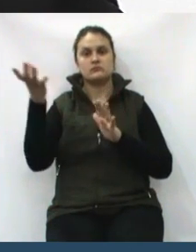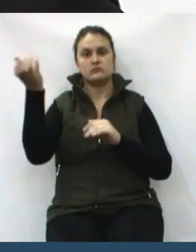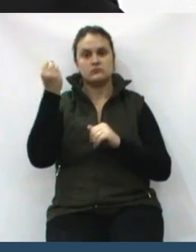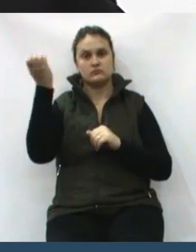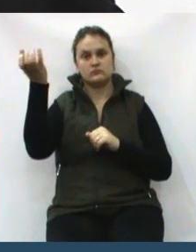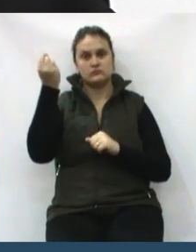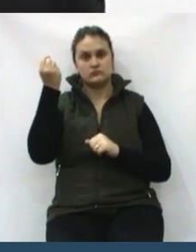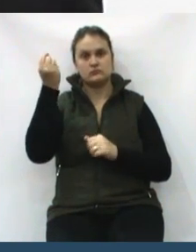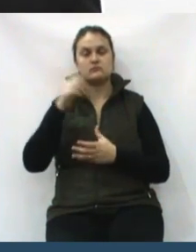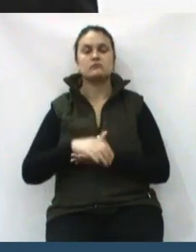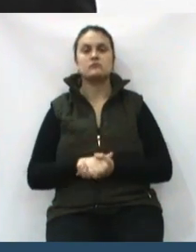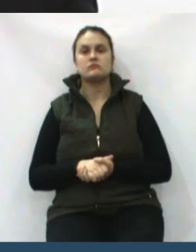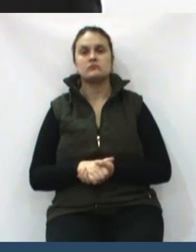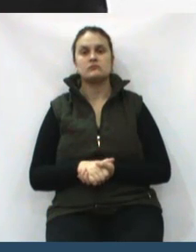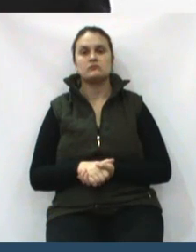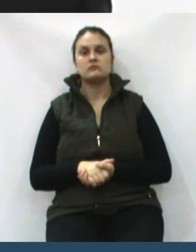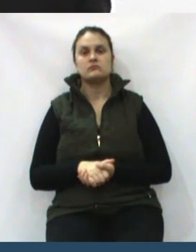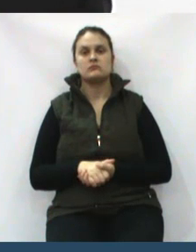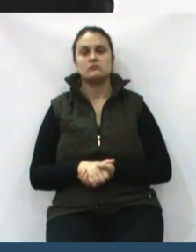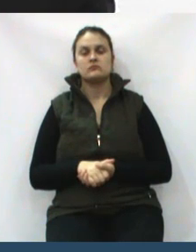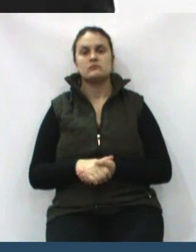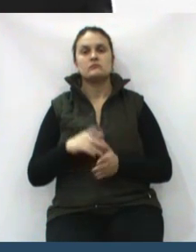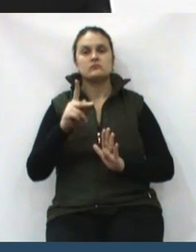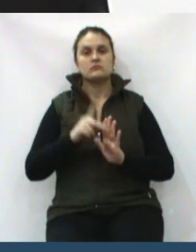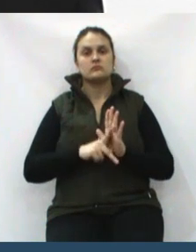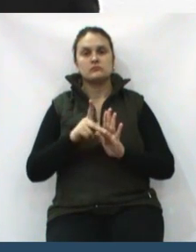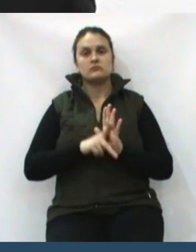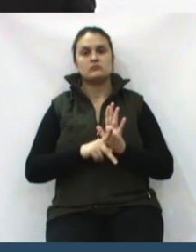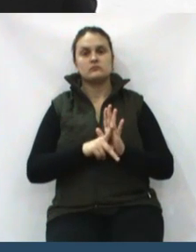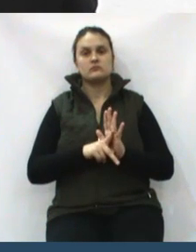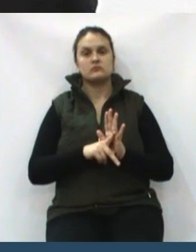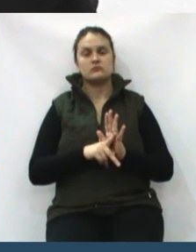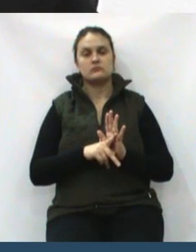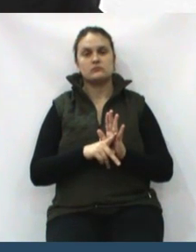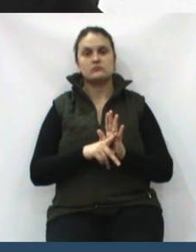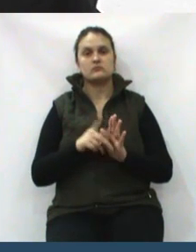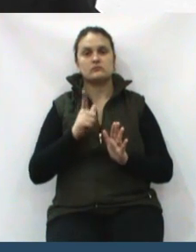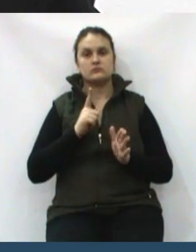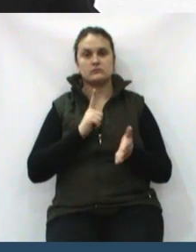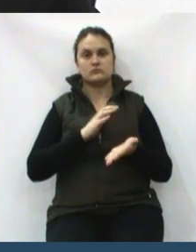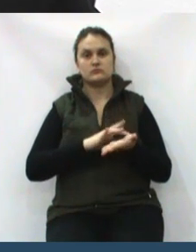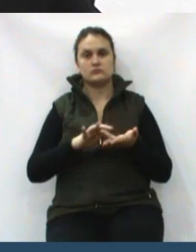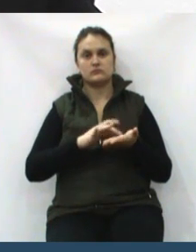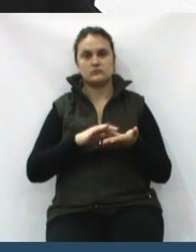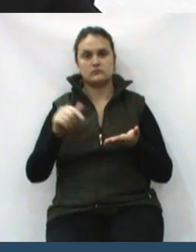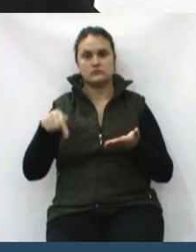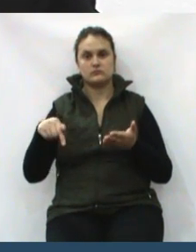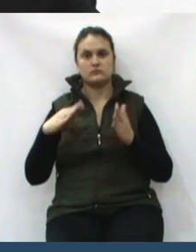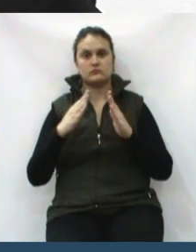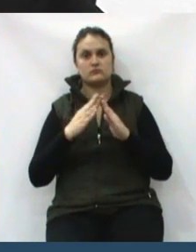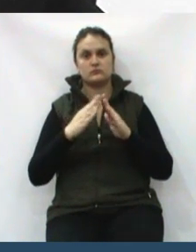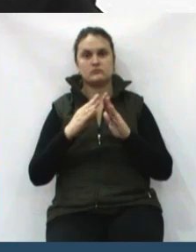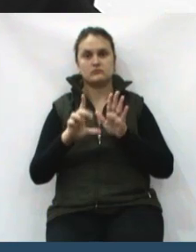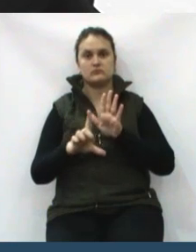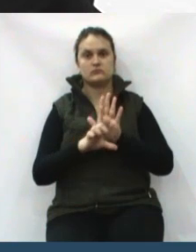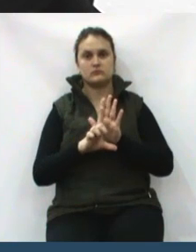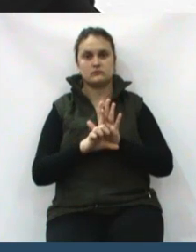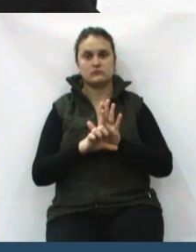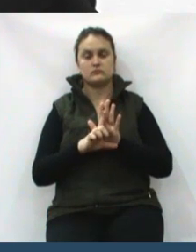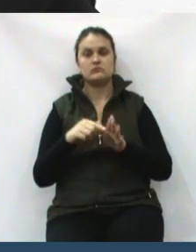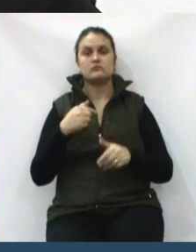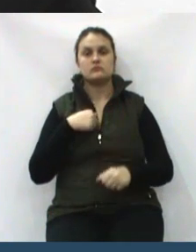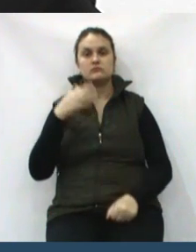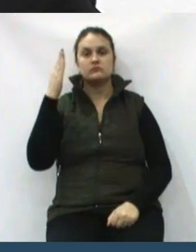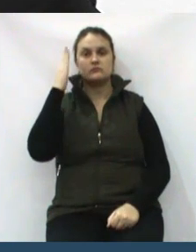de previdência social. O projeto está na secretaria dessa Casa de Leis e